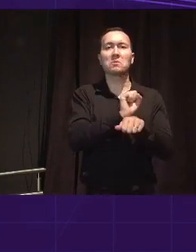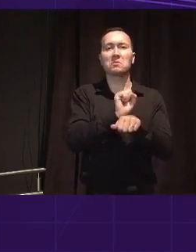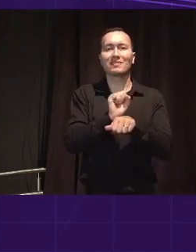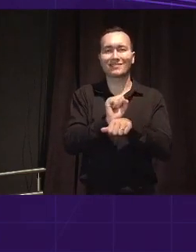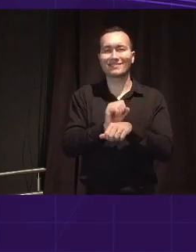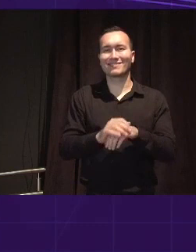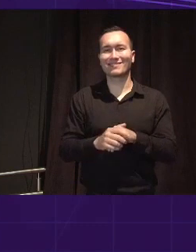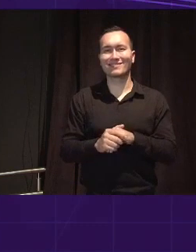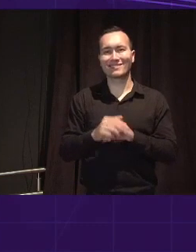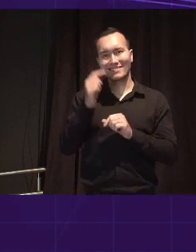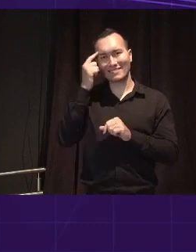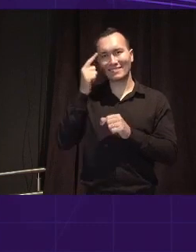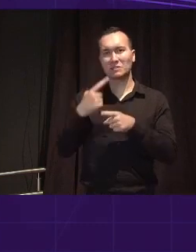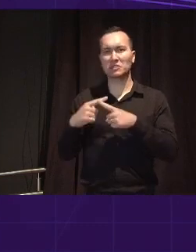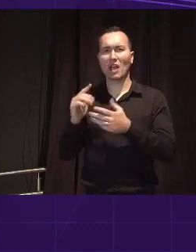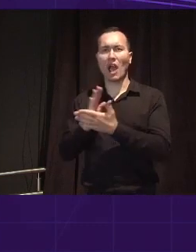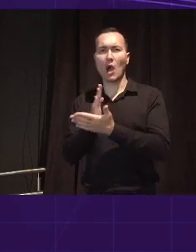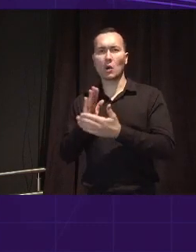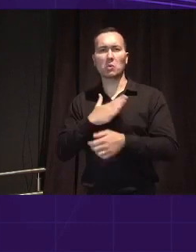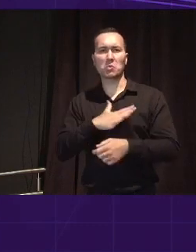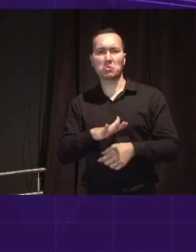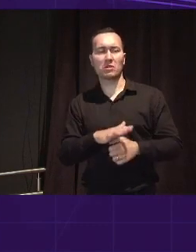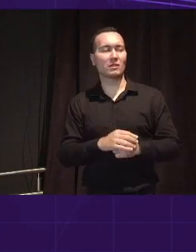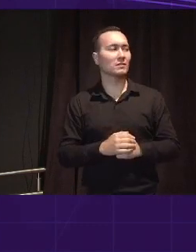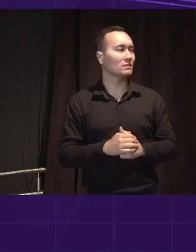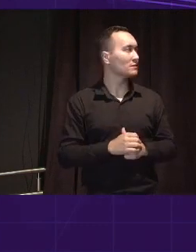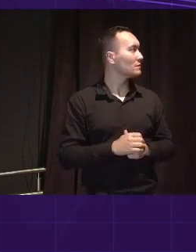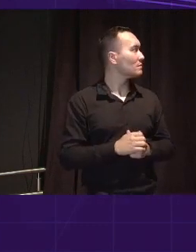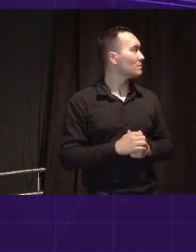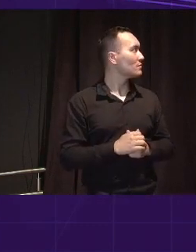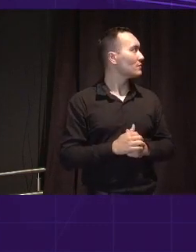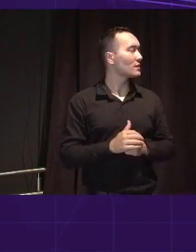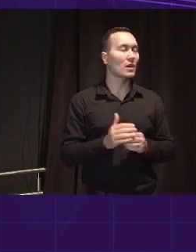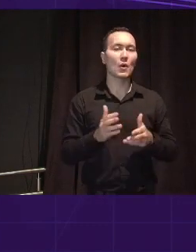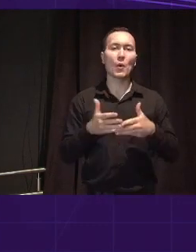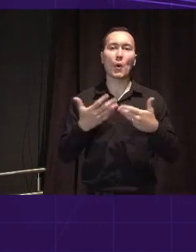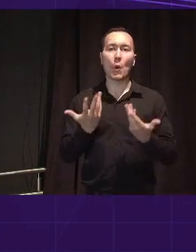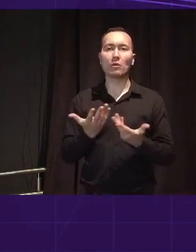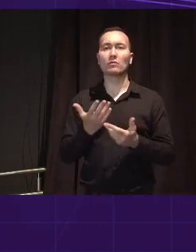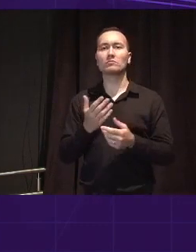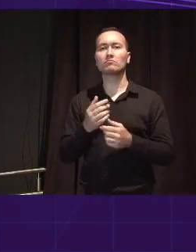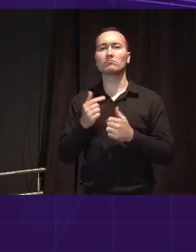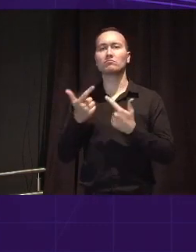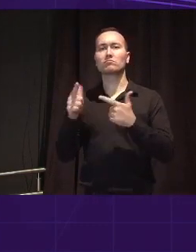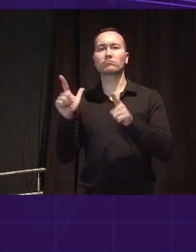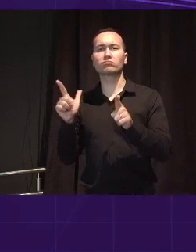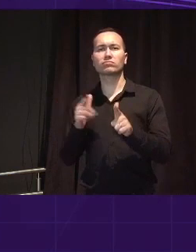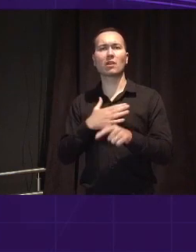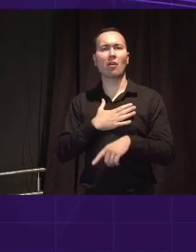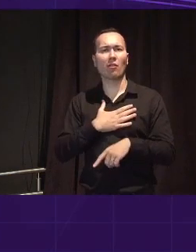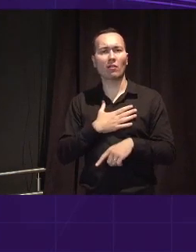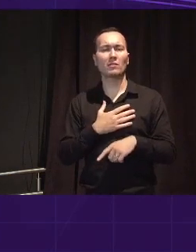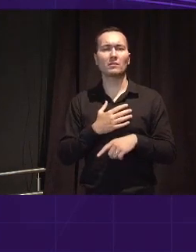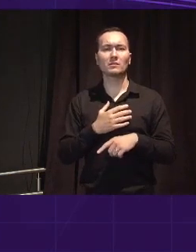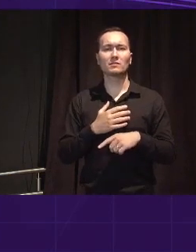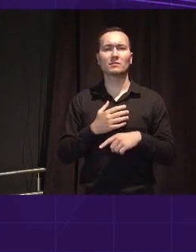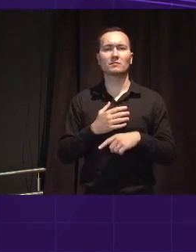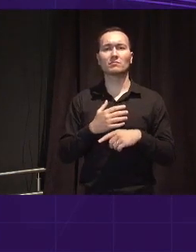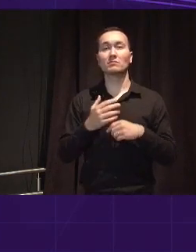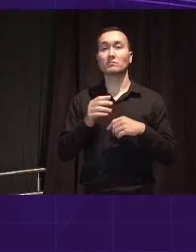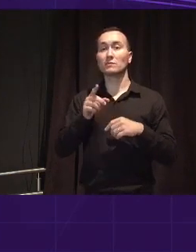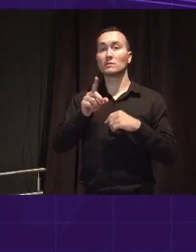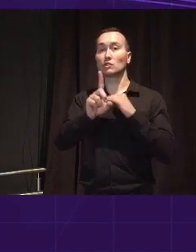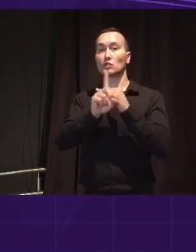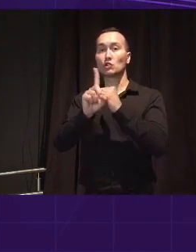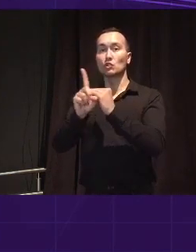customers, voice of UX, né, Voice of Partners, e a gente traz muitos dados relevantes do que os clientes estão falando. E